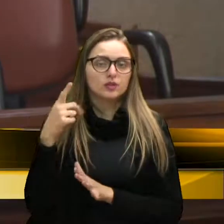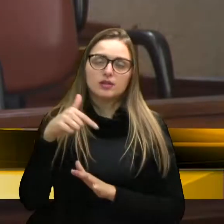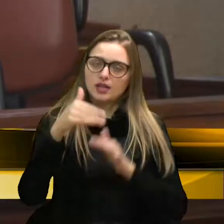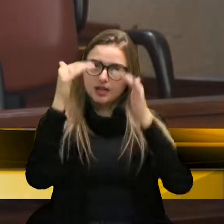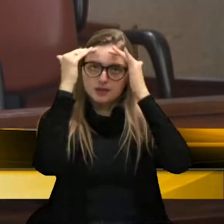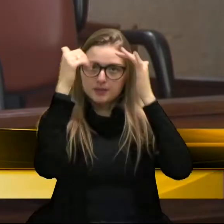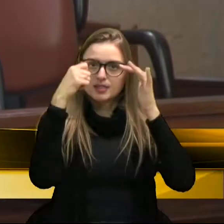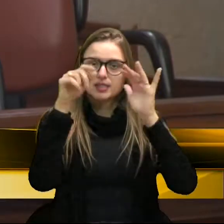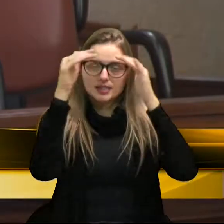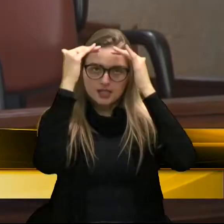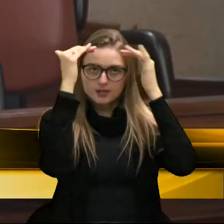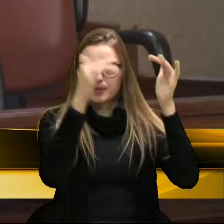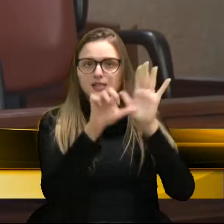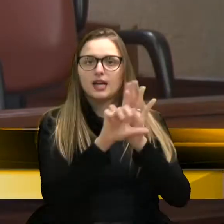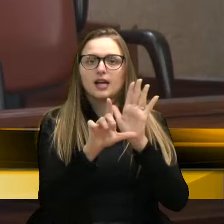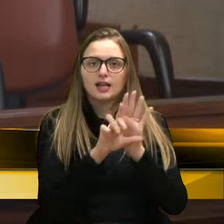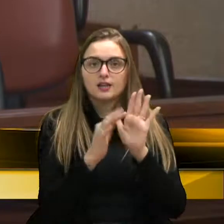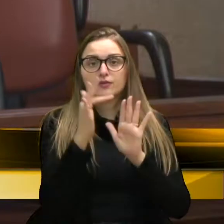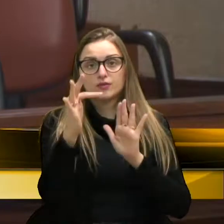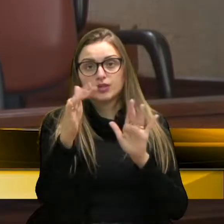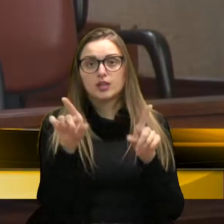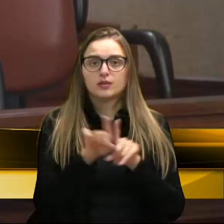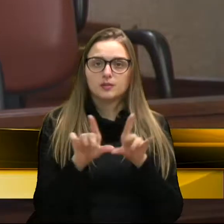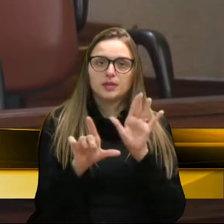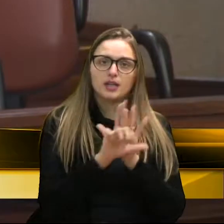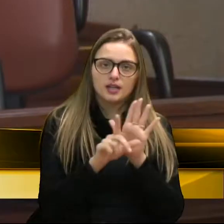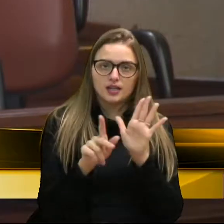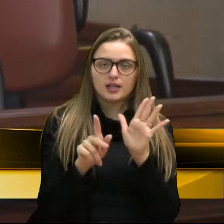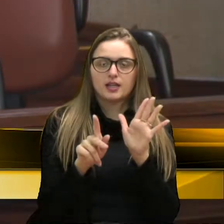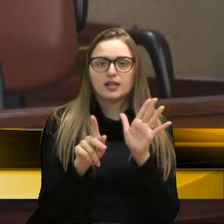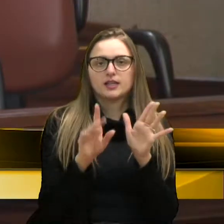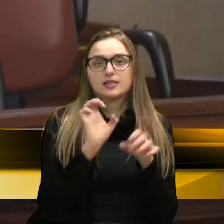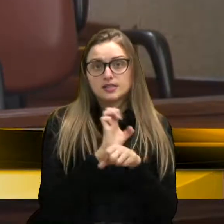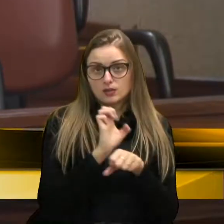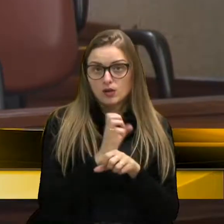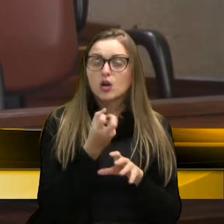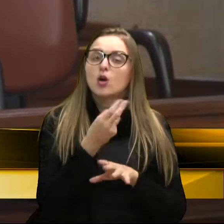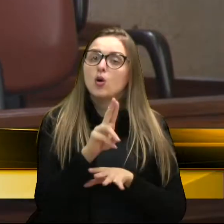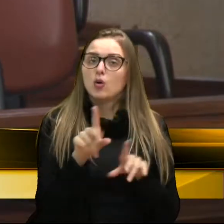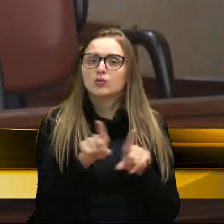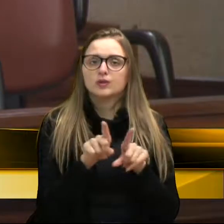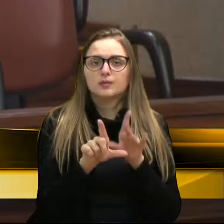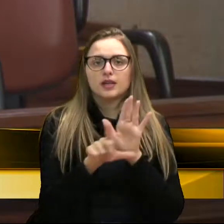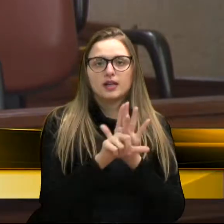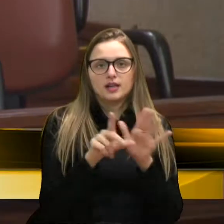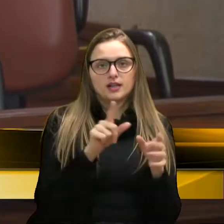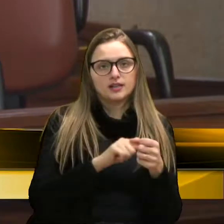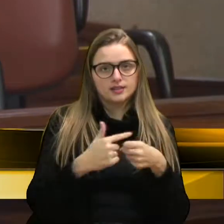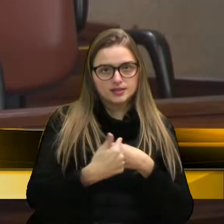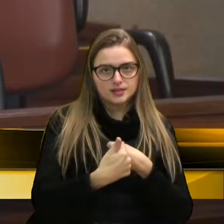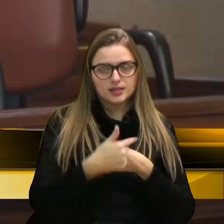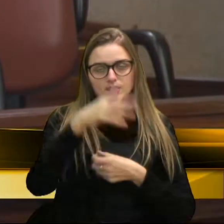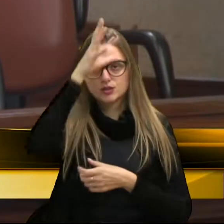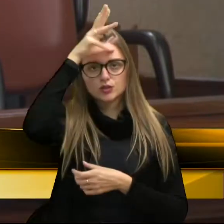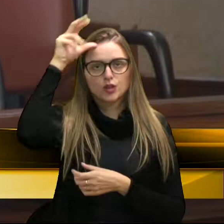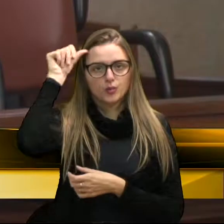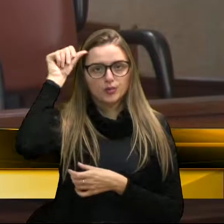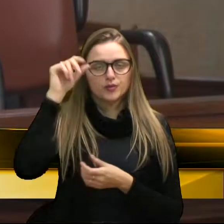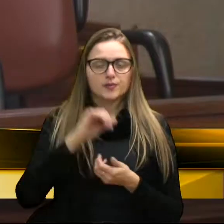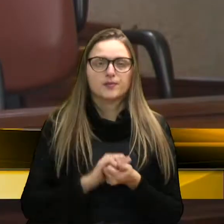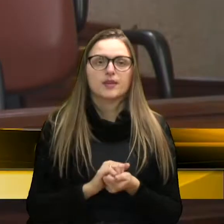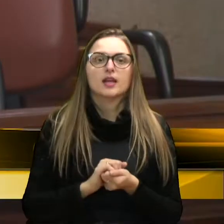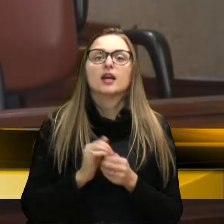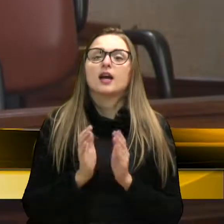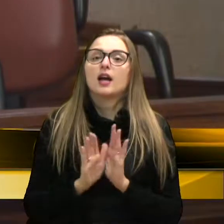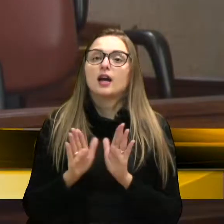constitucionais federal e estadual, além da própria lei orgânica municipal e da legislação específica. Cabe à comissão